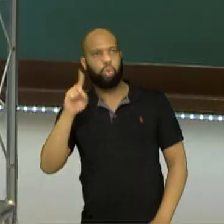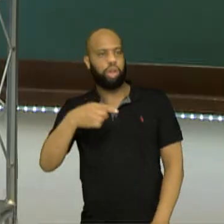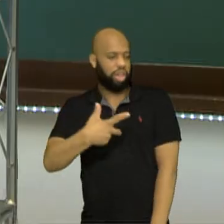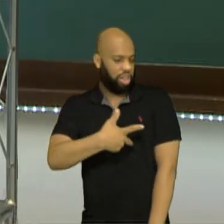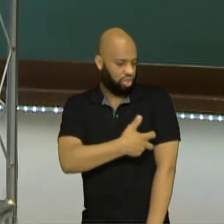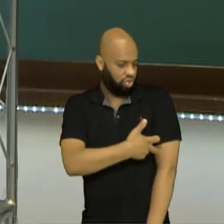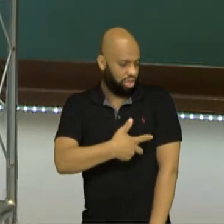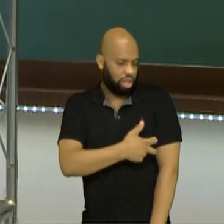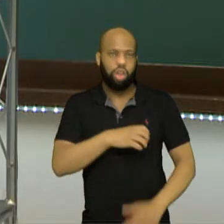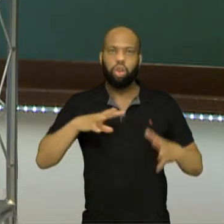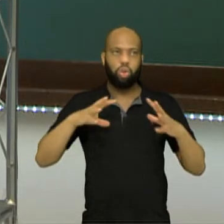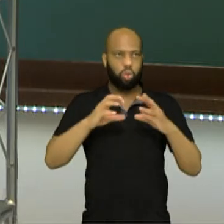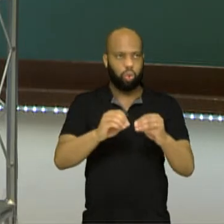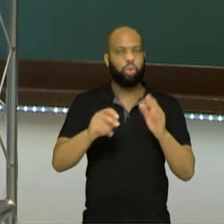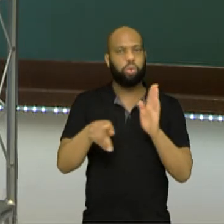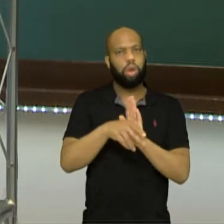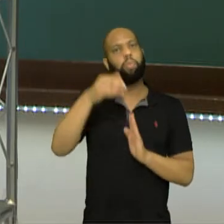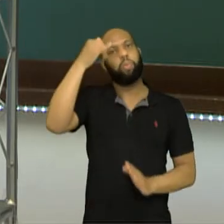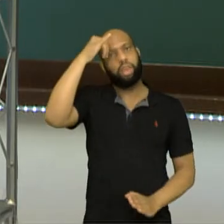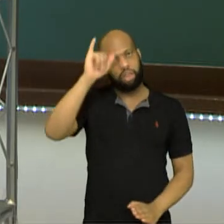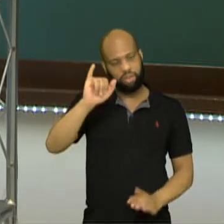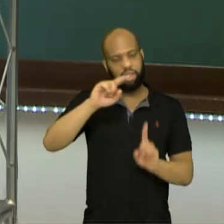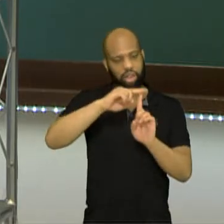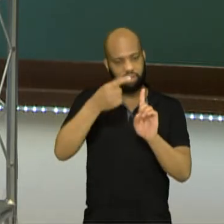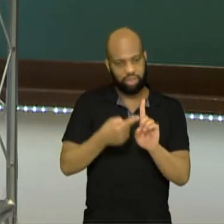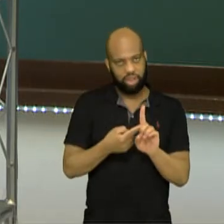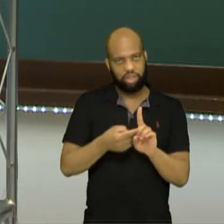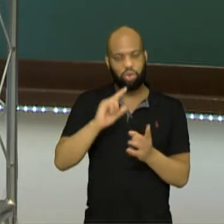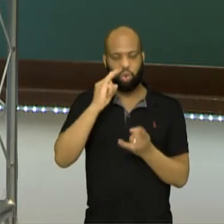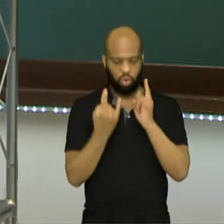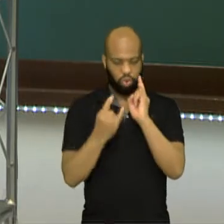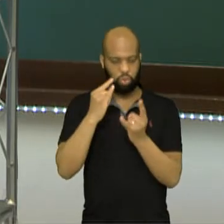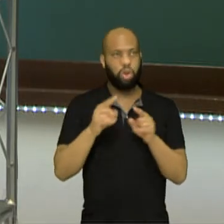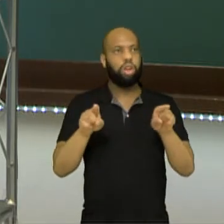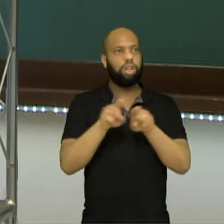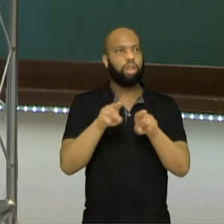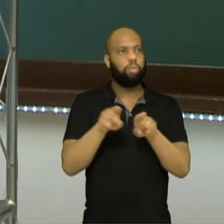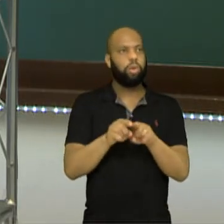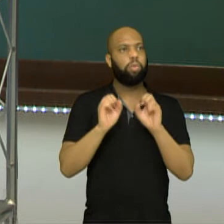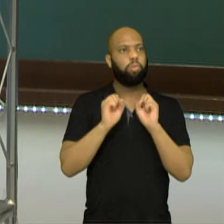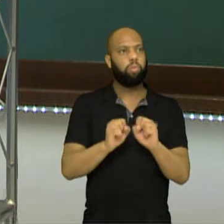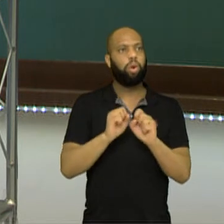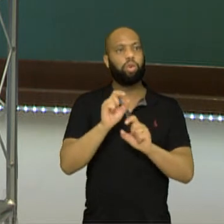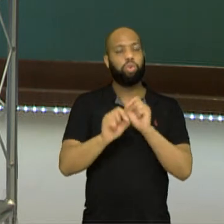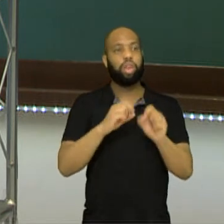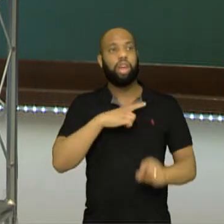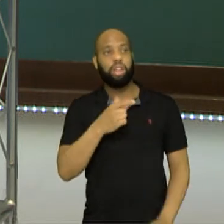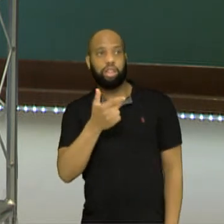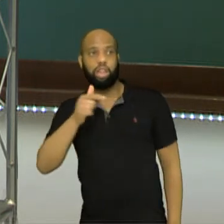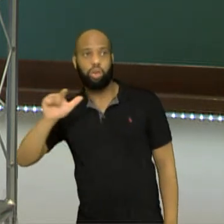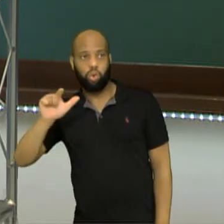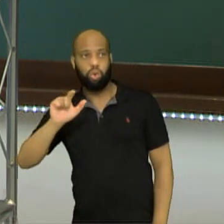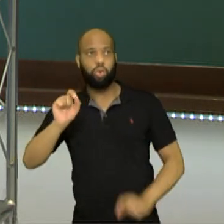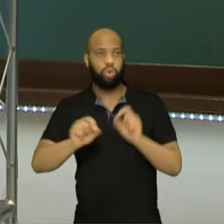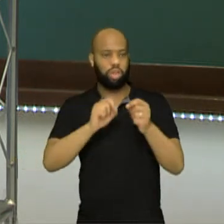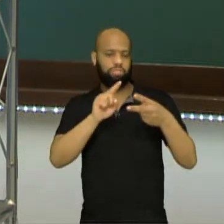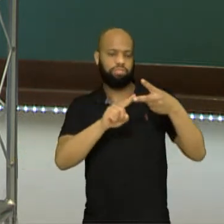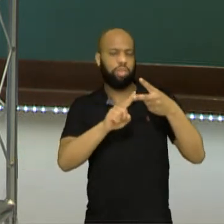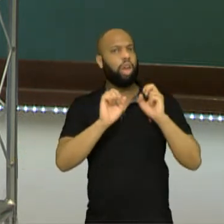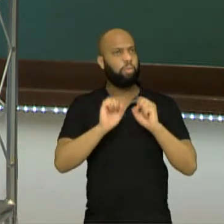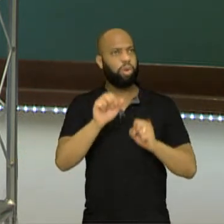Tá? Todos eles são situações hormonais. Mas também podemos sugerir outras opções à Renata,